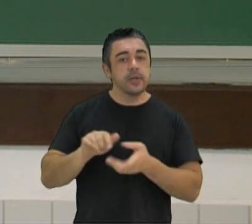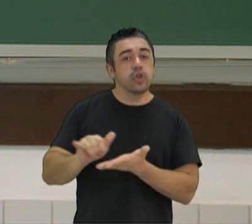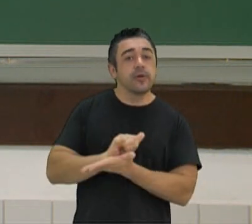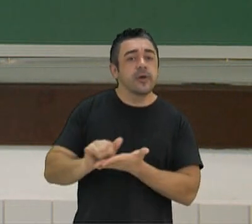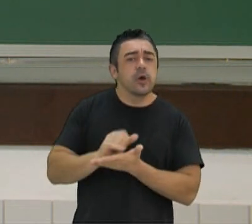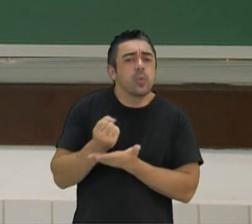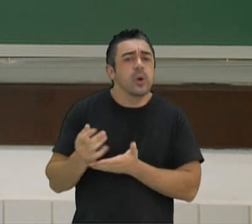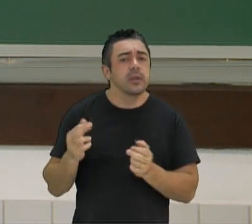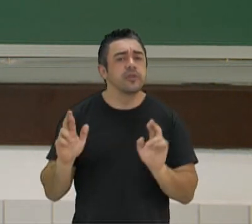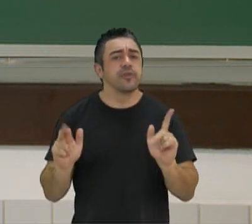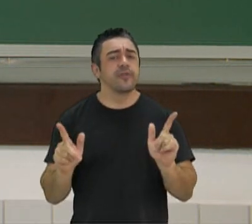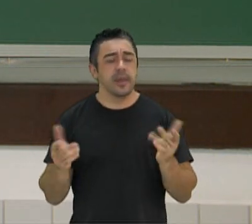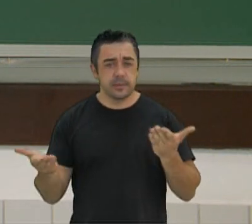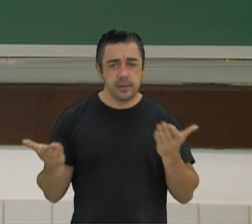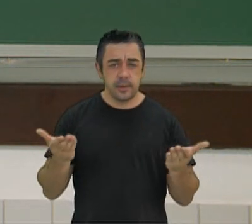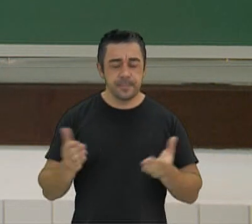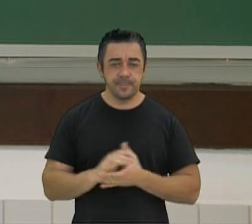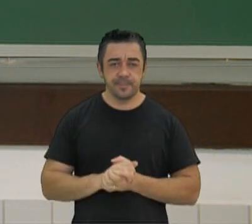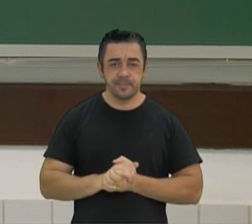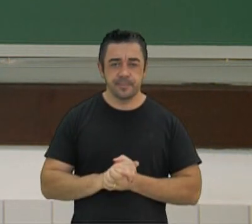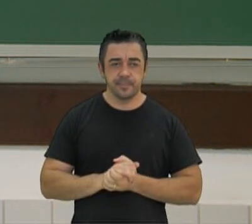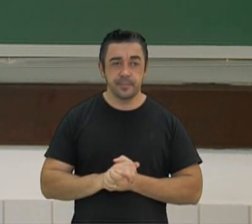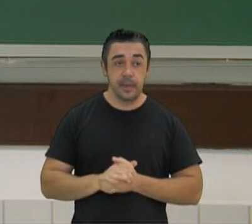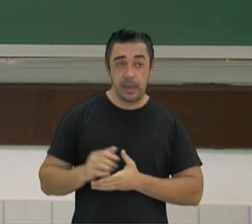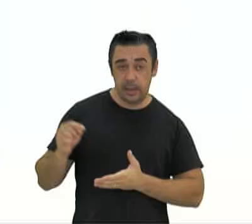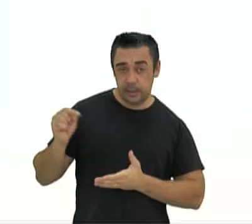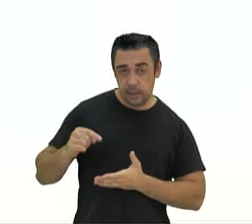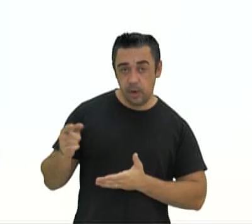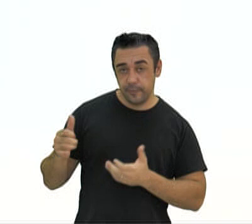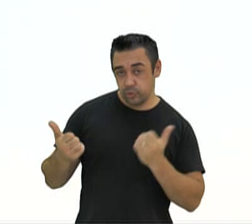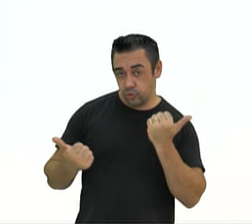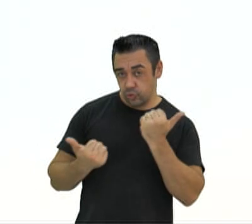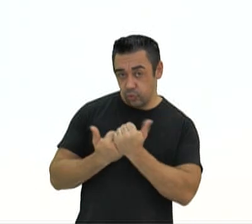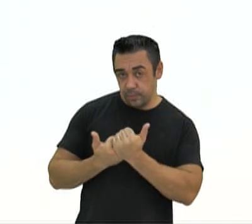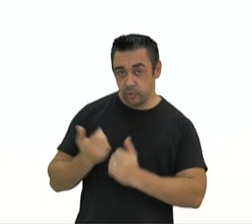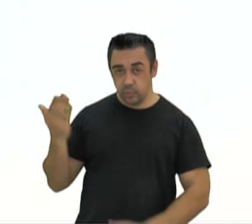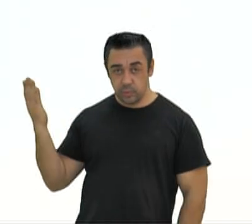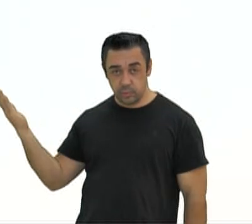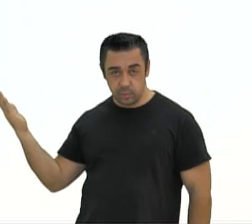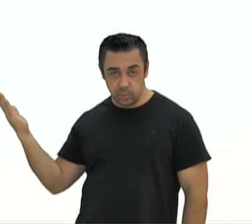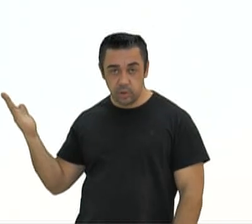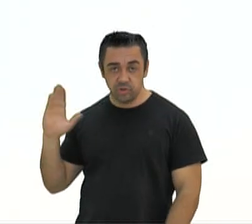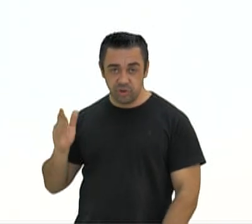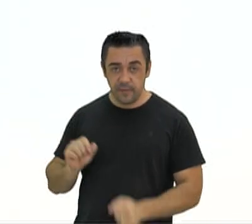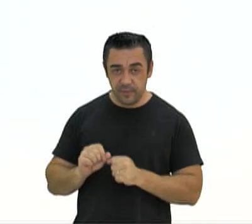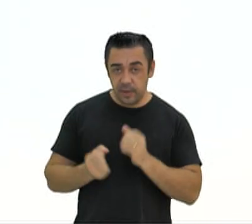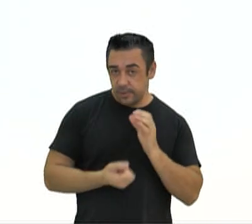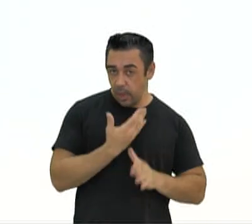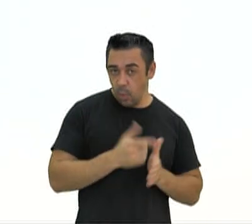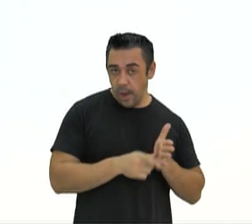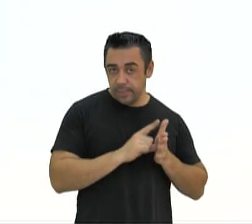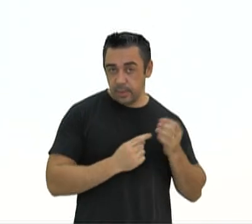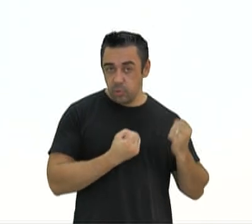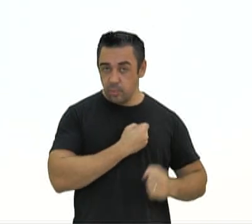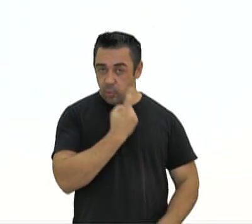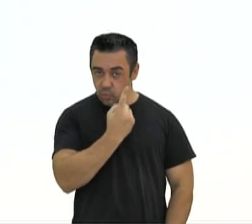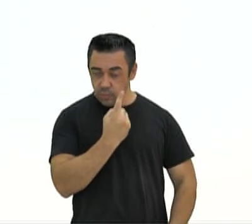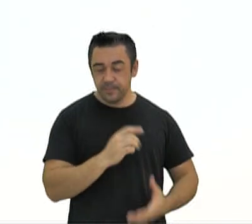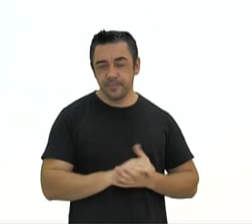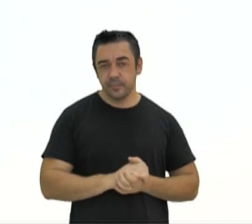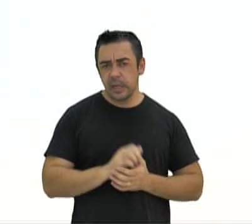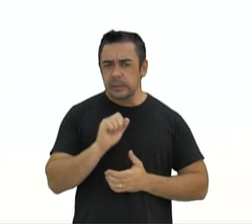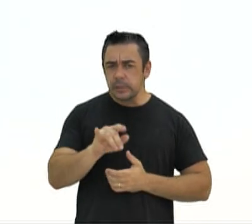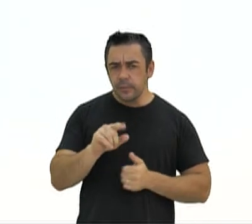vai gastar? Então, não é difícil saber, né? Aqui eu fiz substituindo na função que nós criamos anteriormente, tá? Mas se